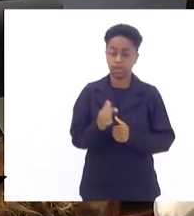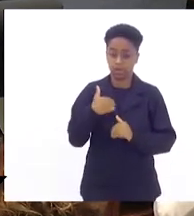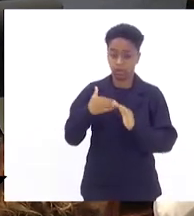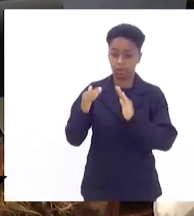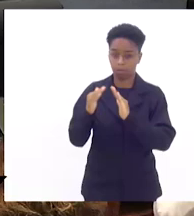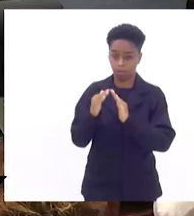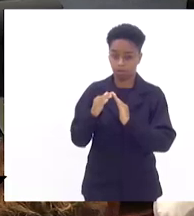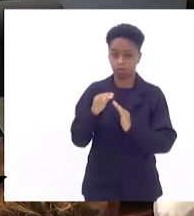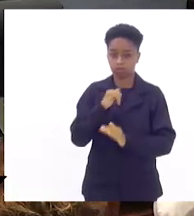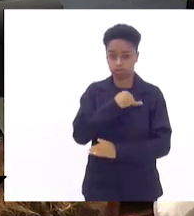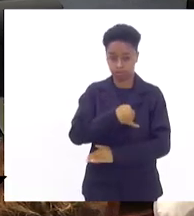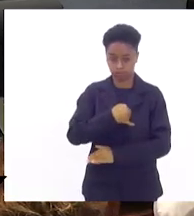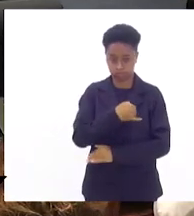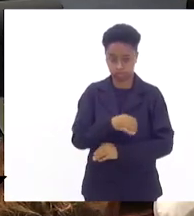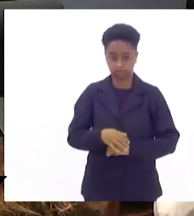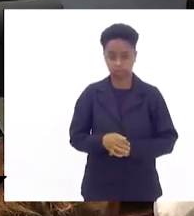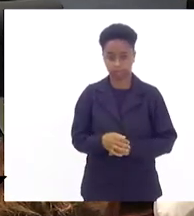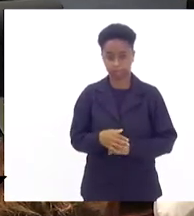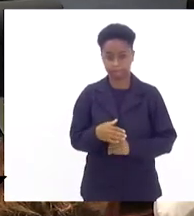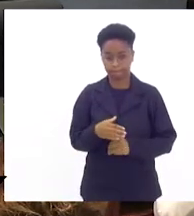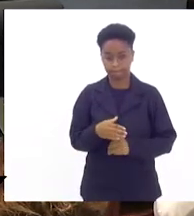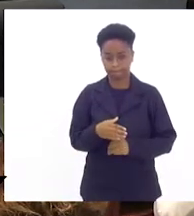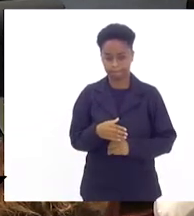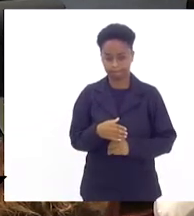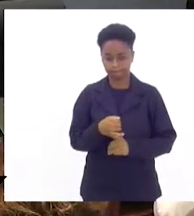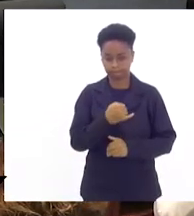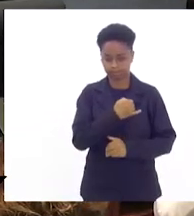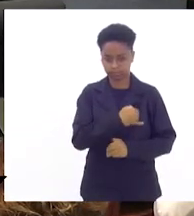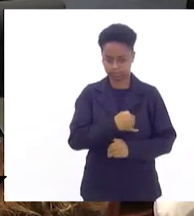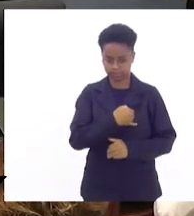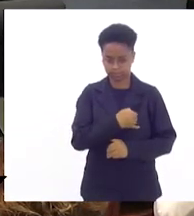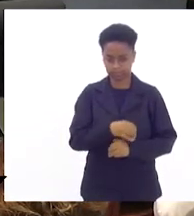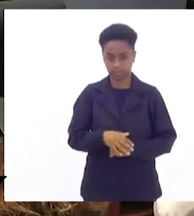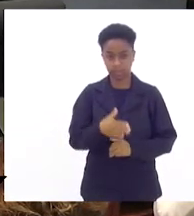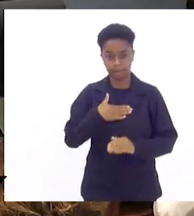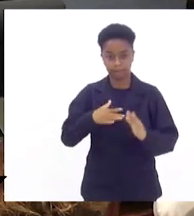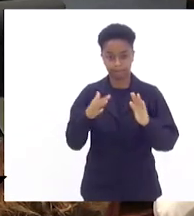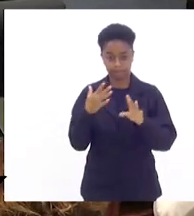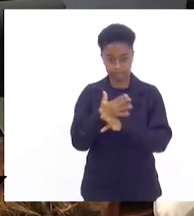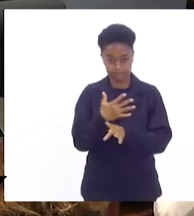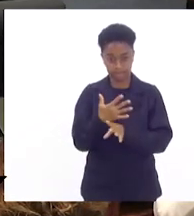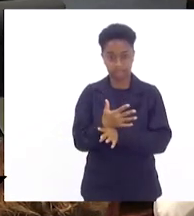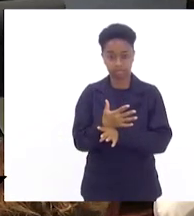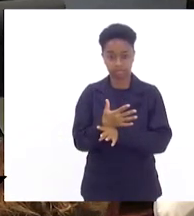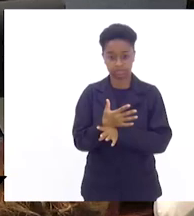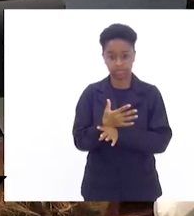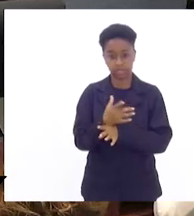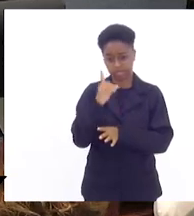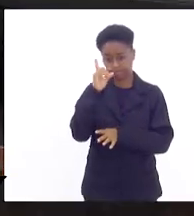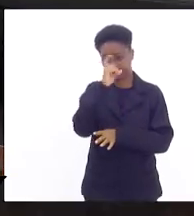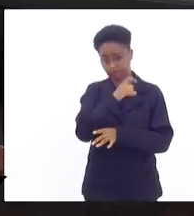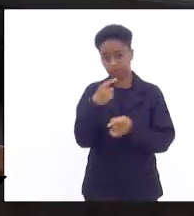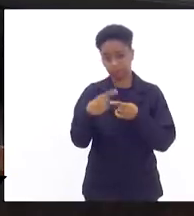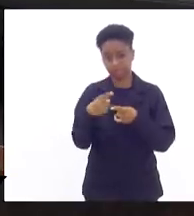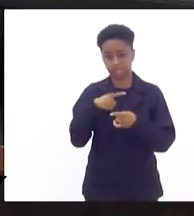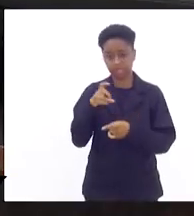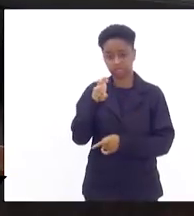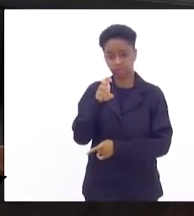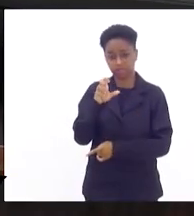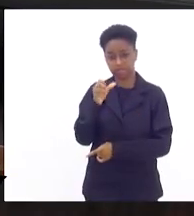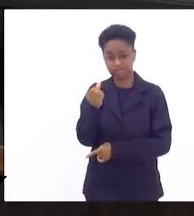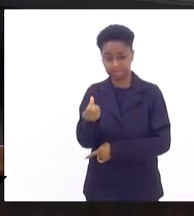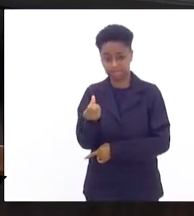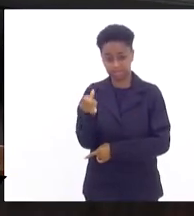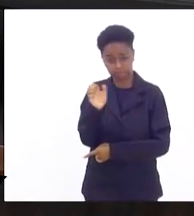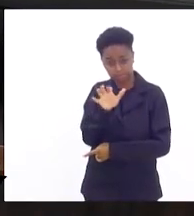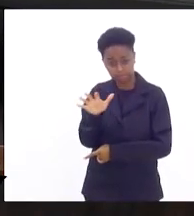São João de Meriti. A minha cidade é uma cidade que ela é complexada porque nós somos 56 morros